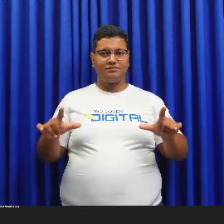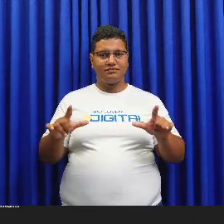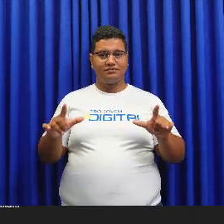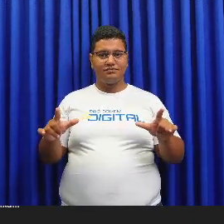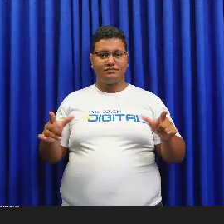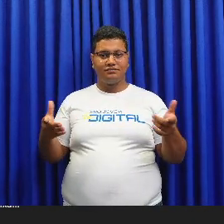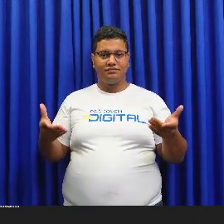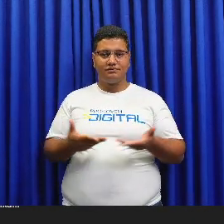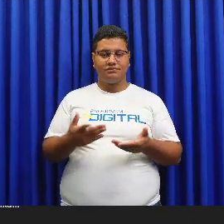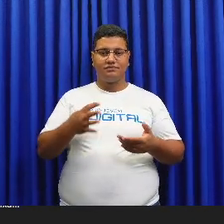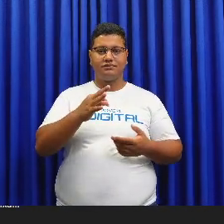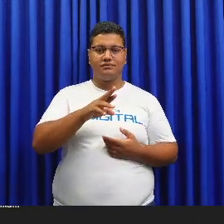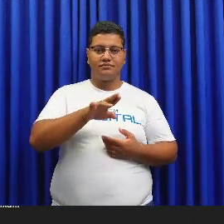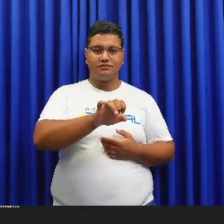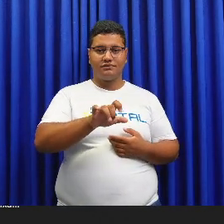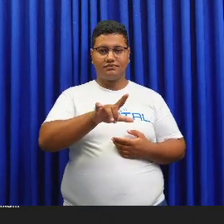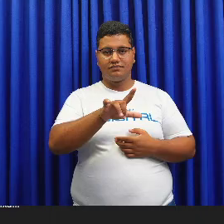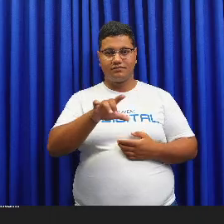aqui em Trello.